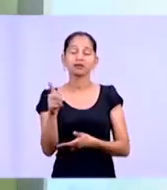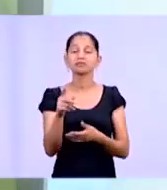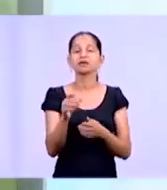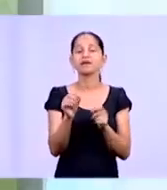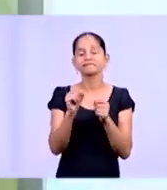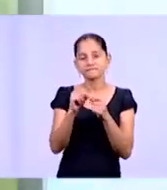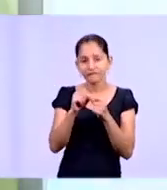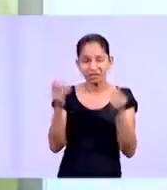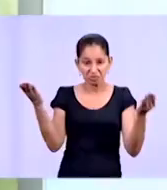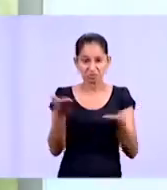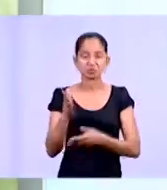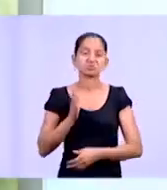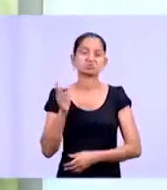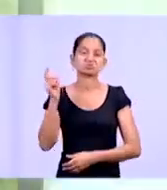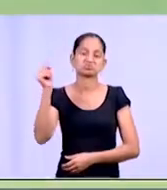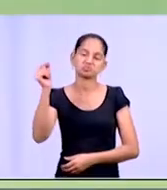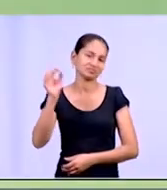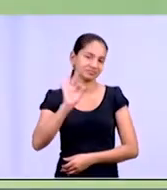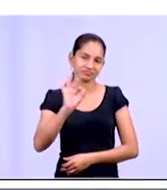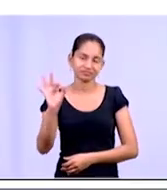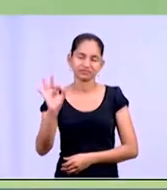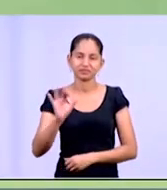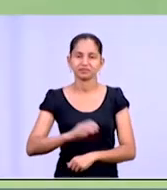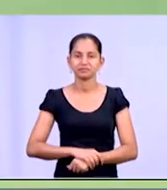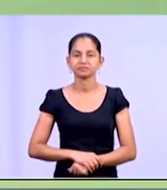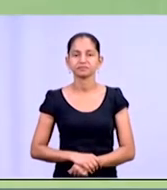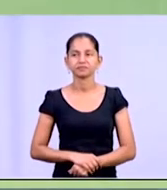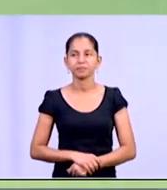bilionários que são hoje, né?